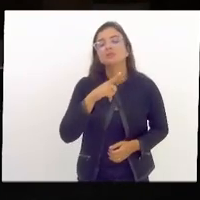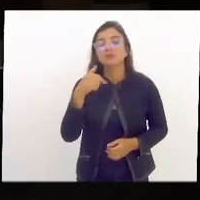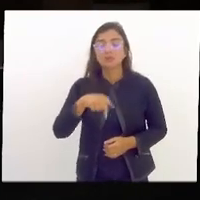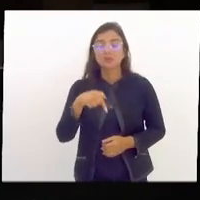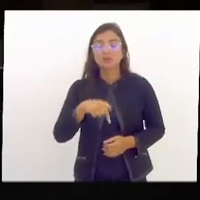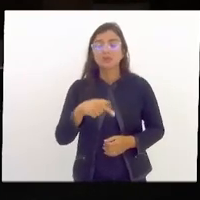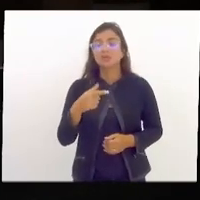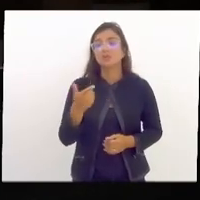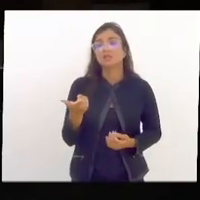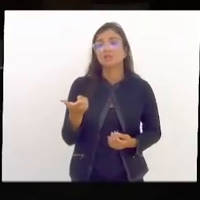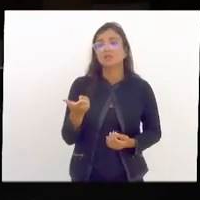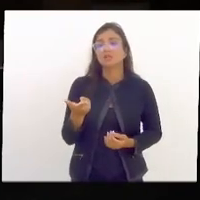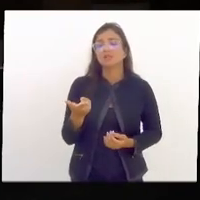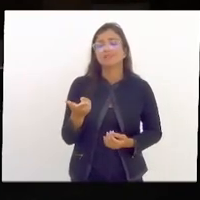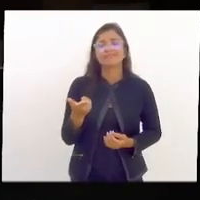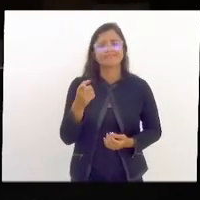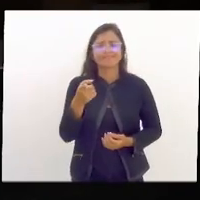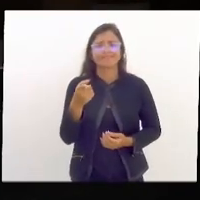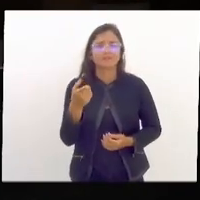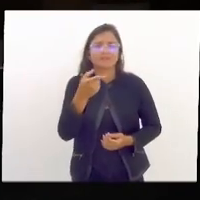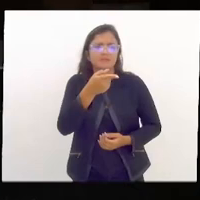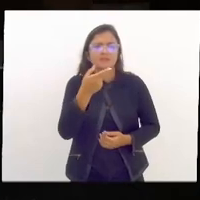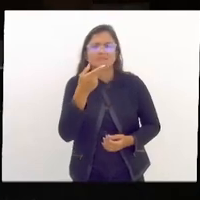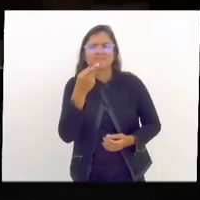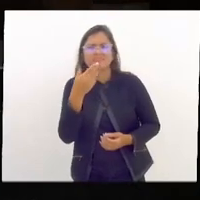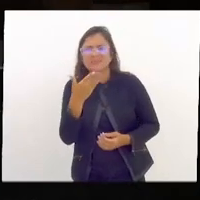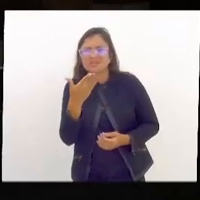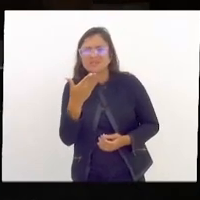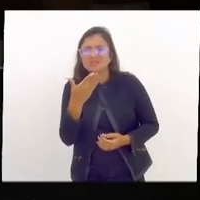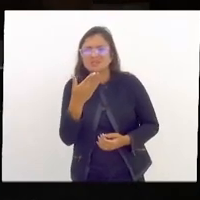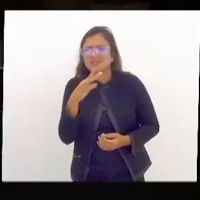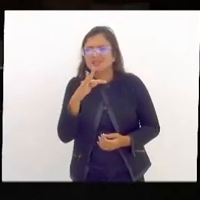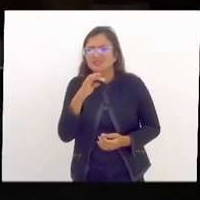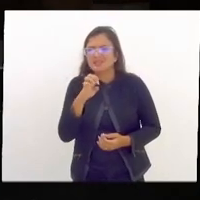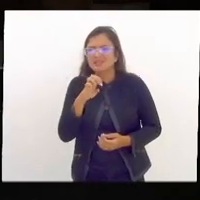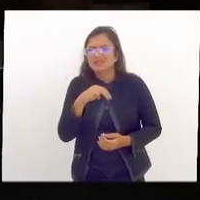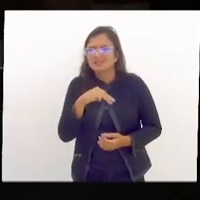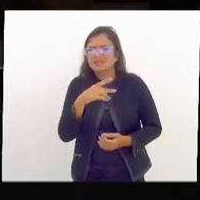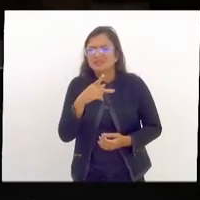manifestação é intempestiva. Hã? É tempestiva,